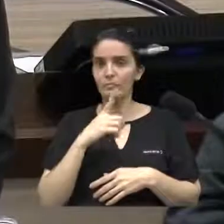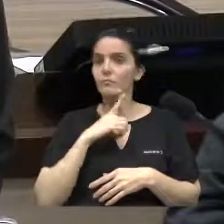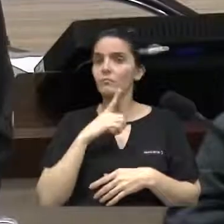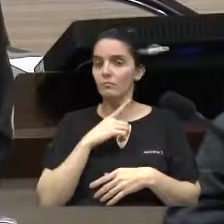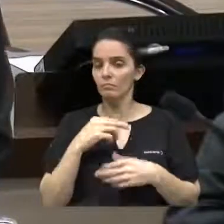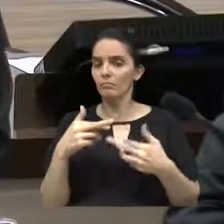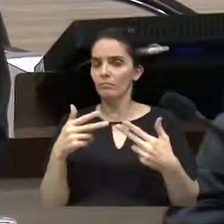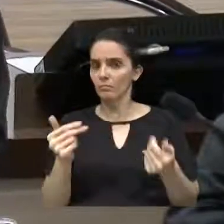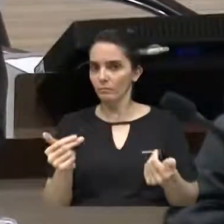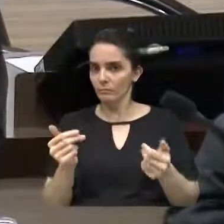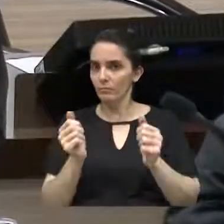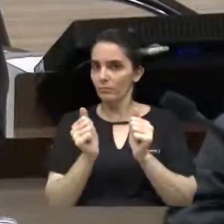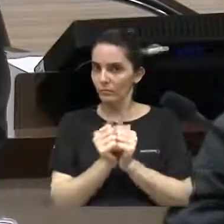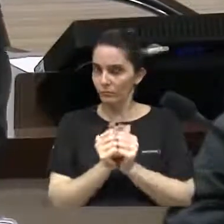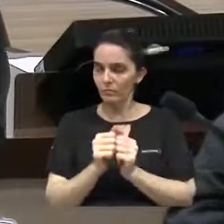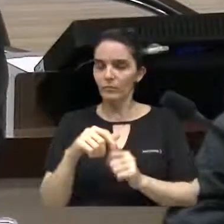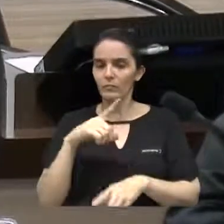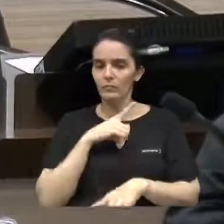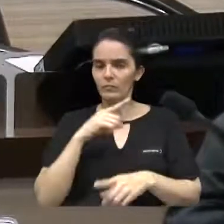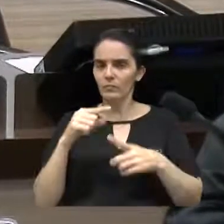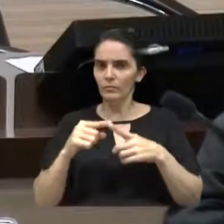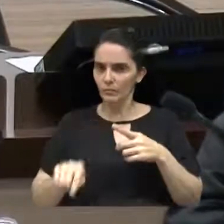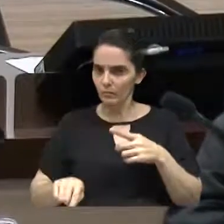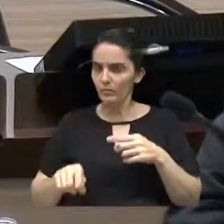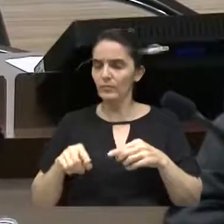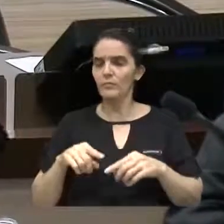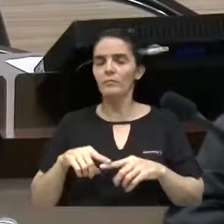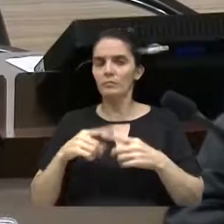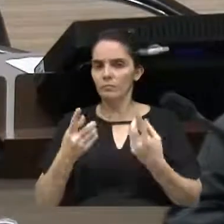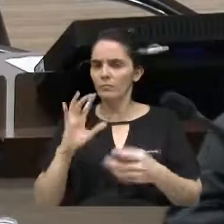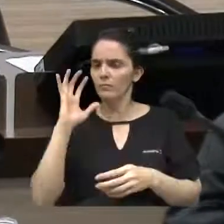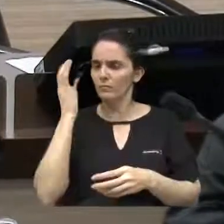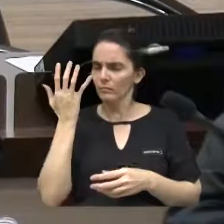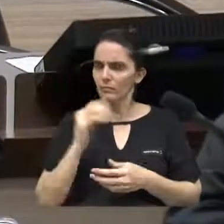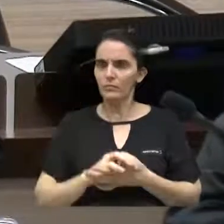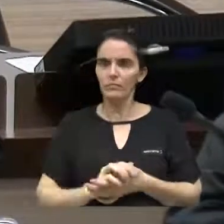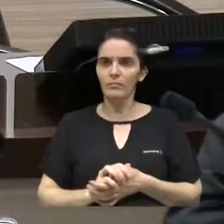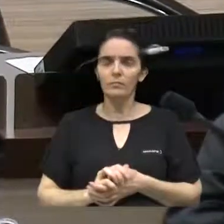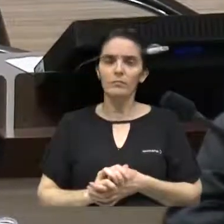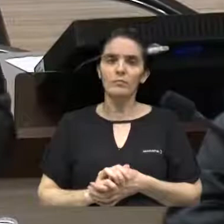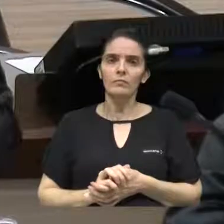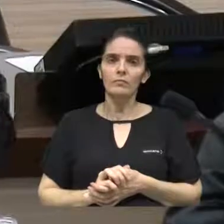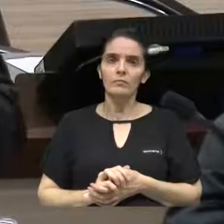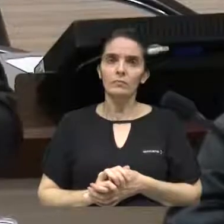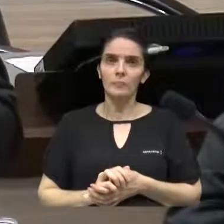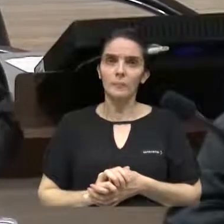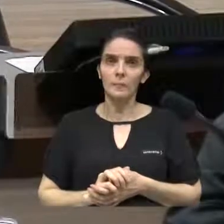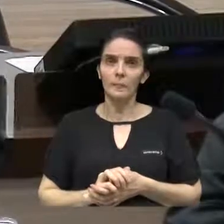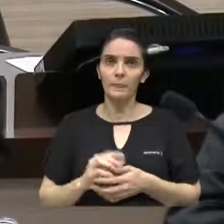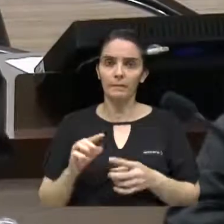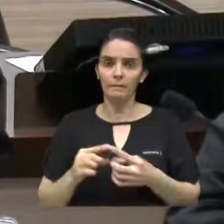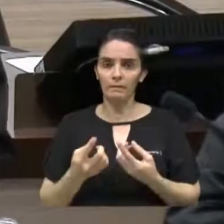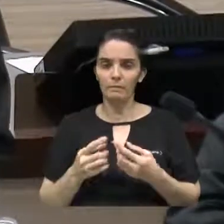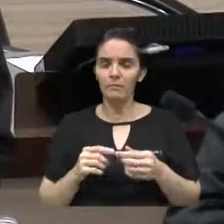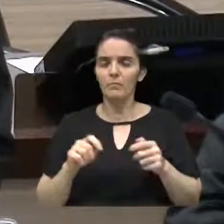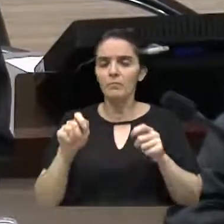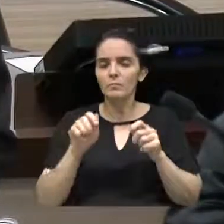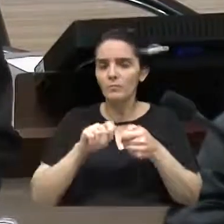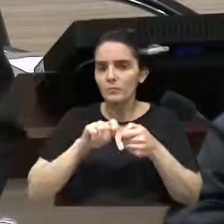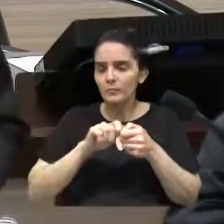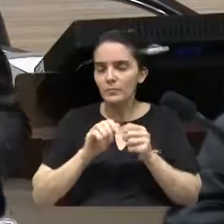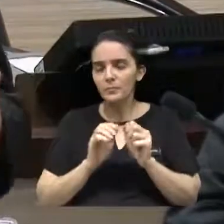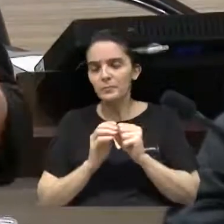casada proibida com o Código acontecer. E muitas vezes, dessa maneira, infelizmente, obscura ela